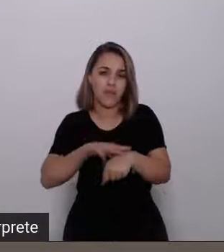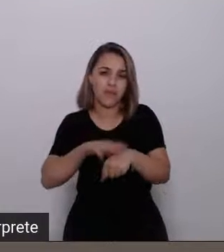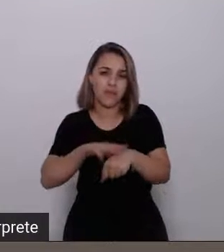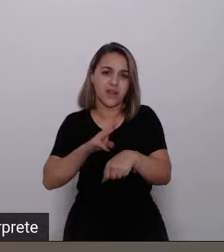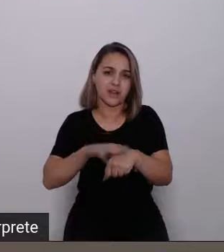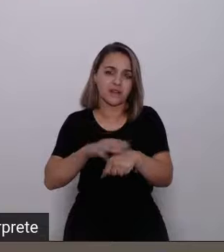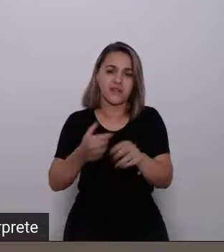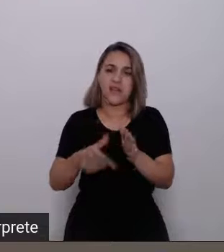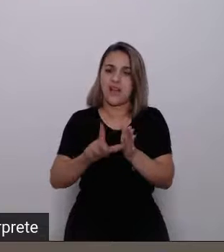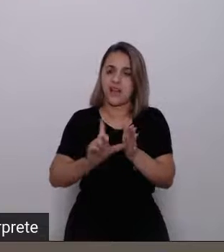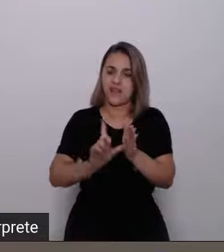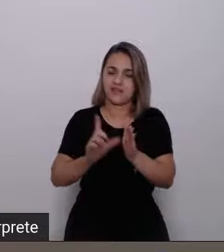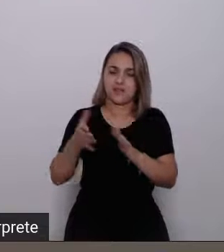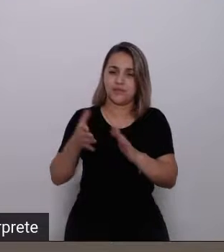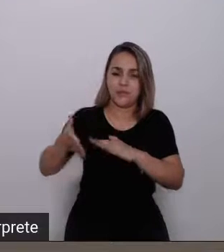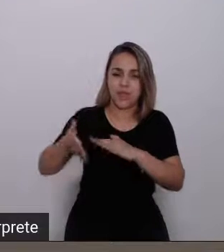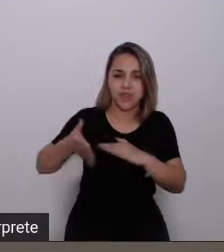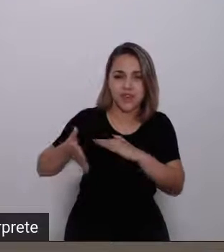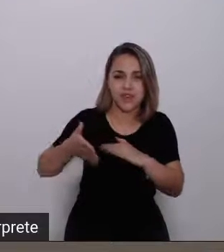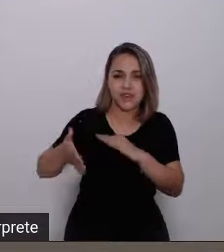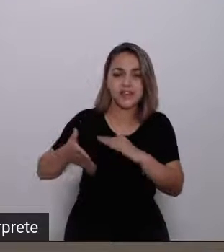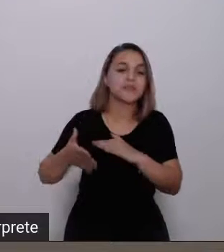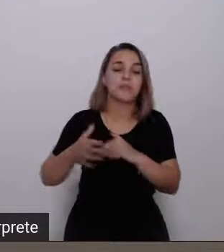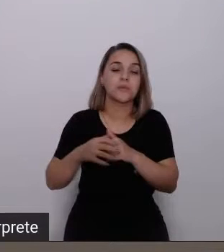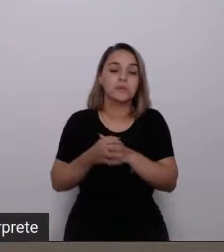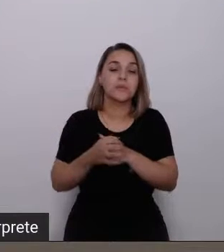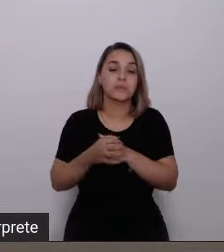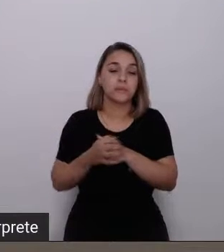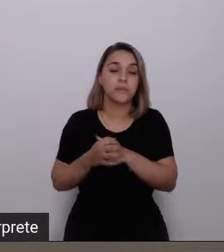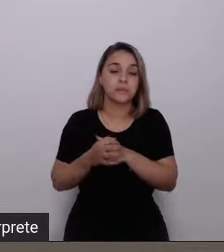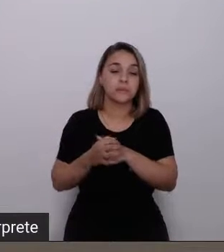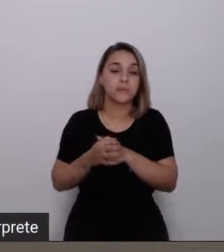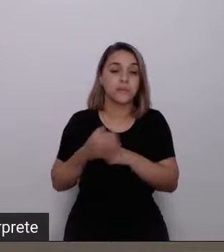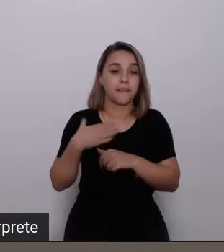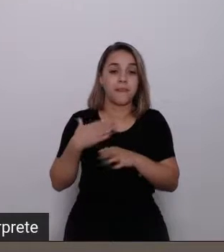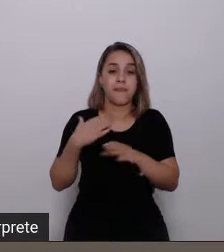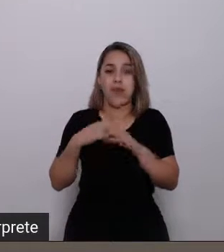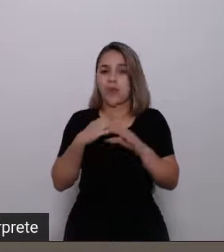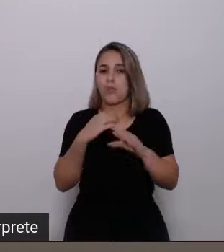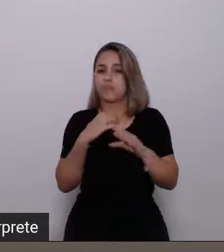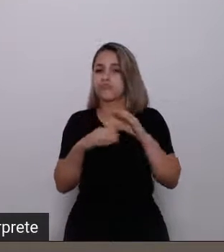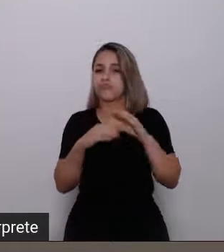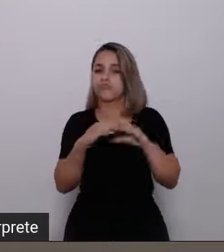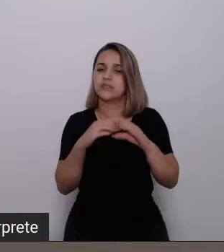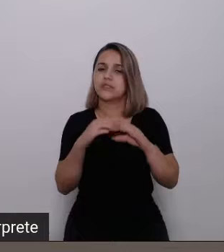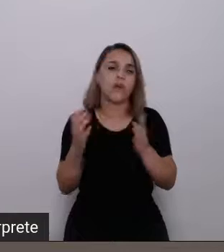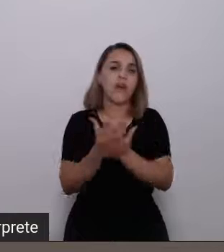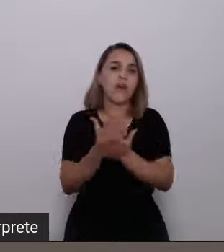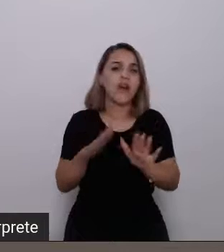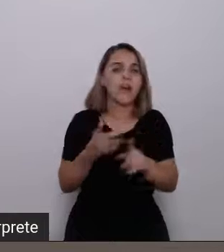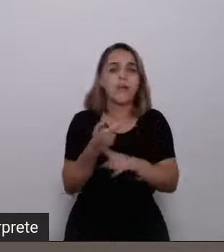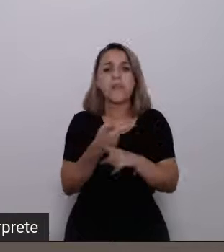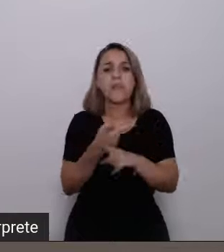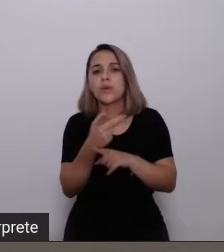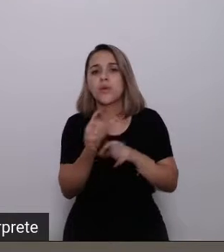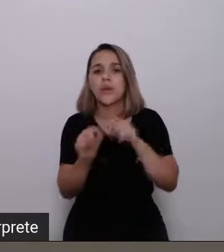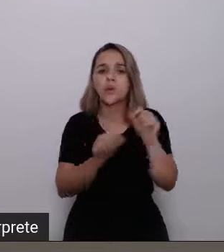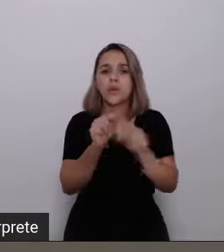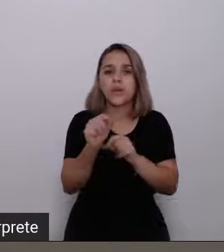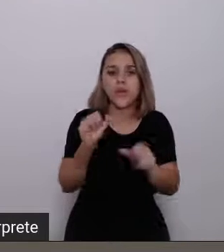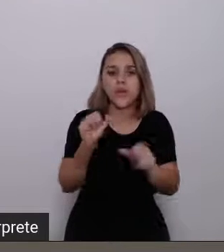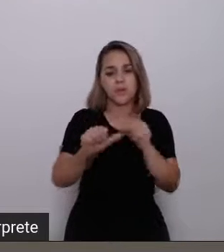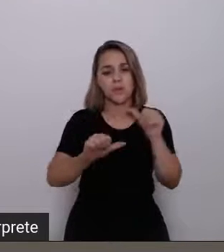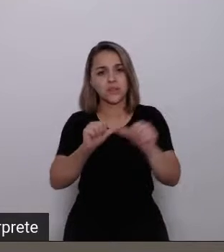Não pré-modernismo enquanto movimento, mas aquilo que a minha comunicação termina. O que a gente está procurando? É uma ruptura, uma mudança de